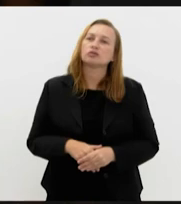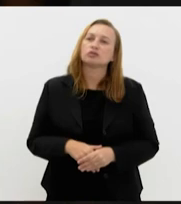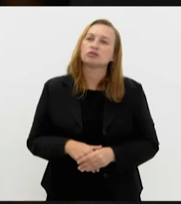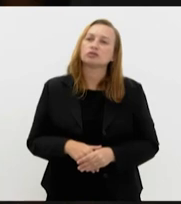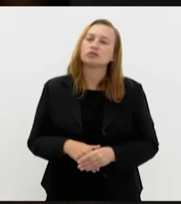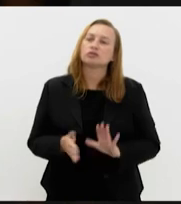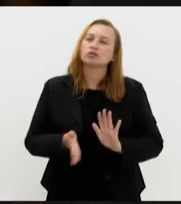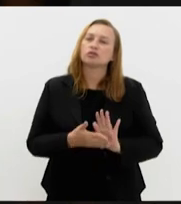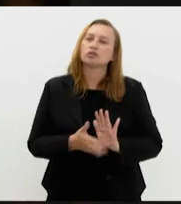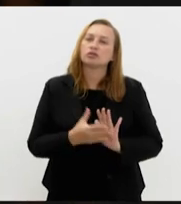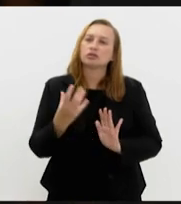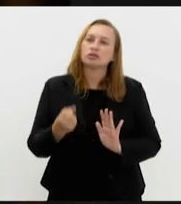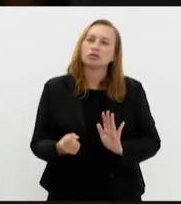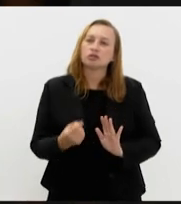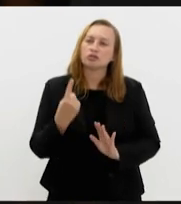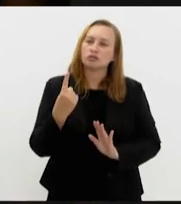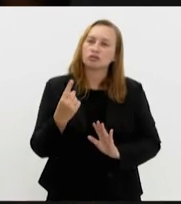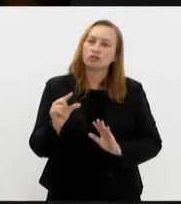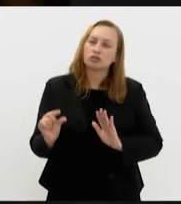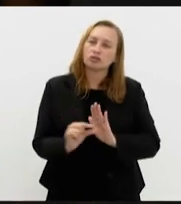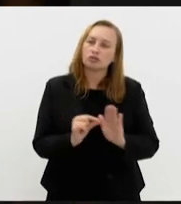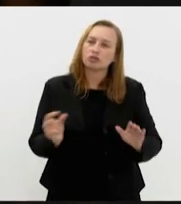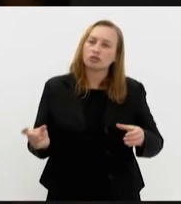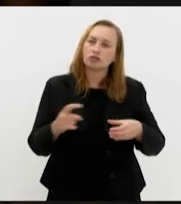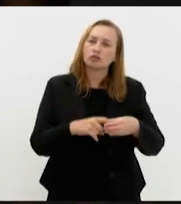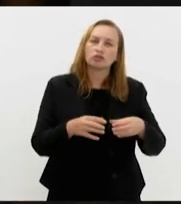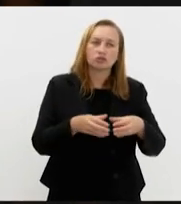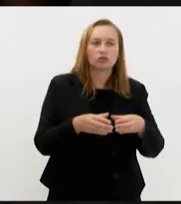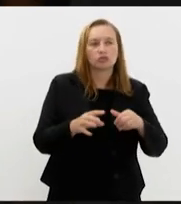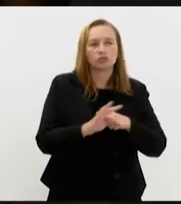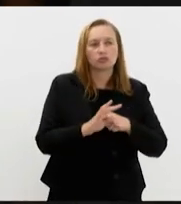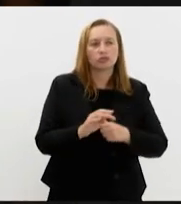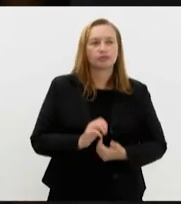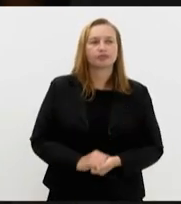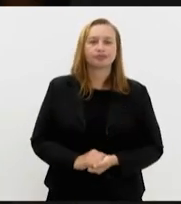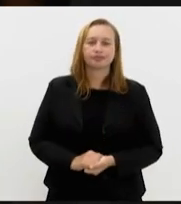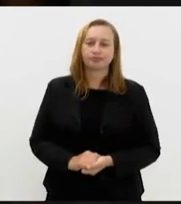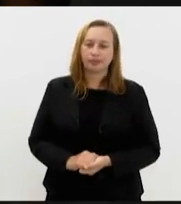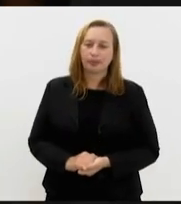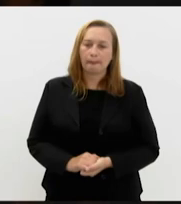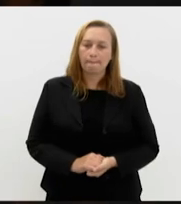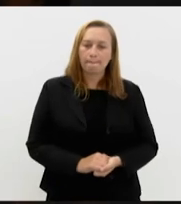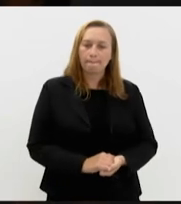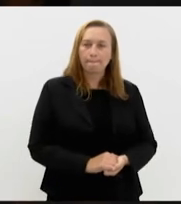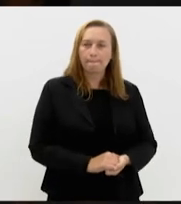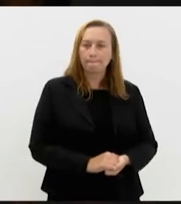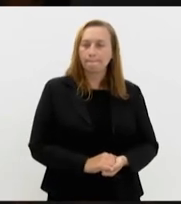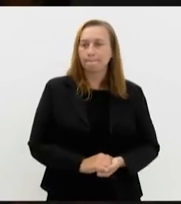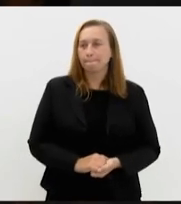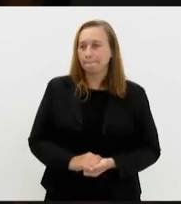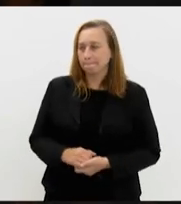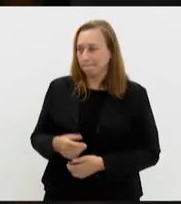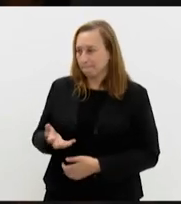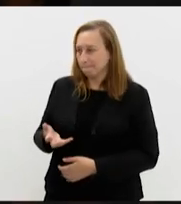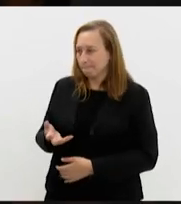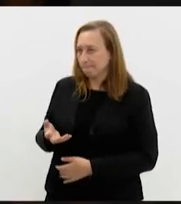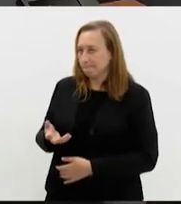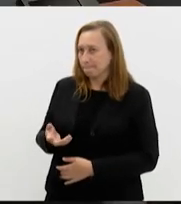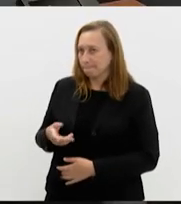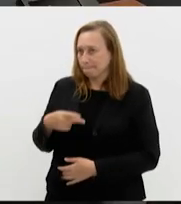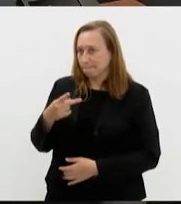A presente proposta receber uma emenda e retorna às comissões. Vossa Excelência quer fazer uma...